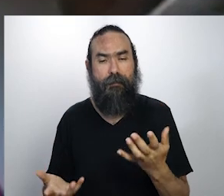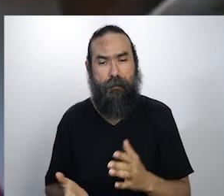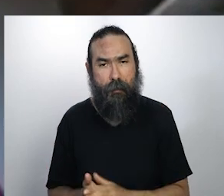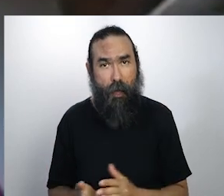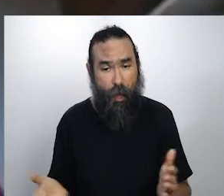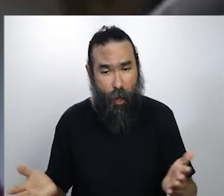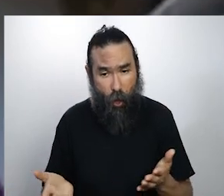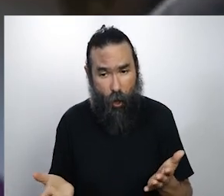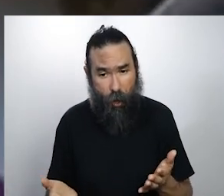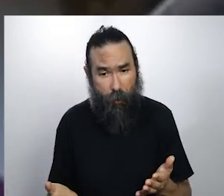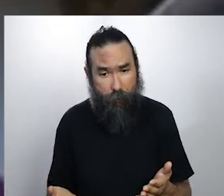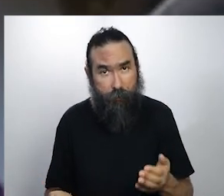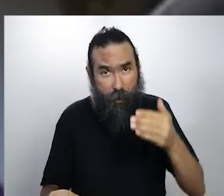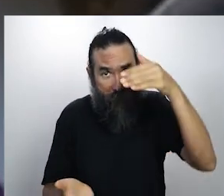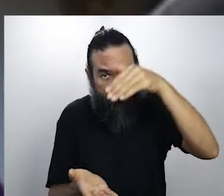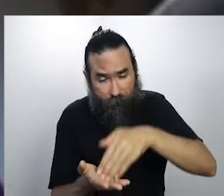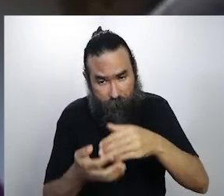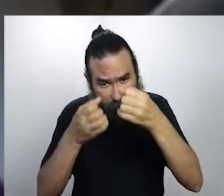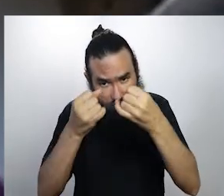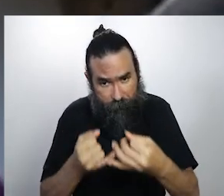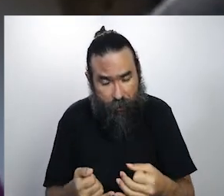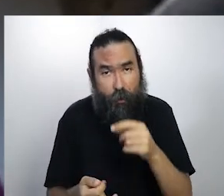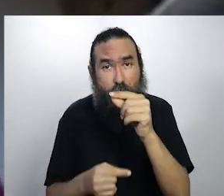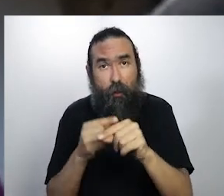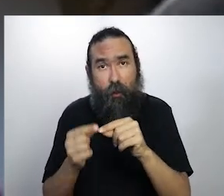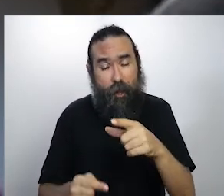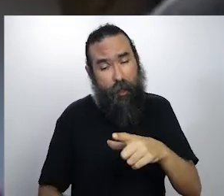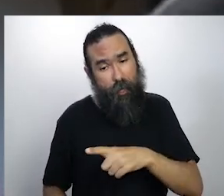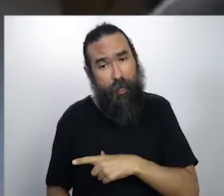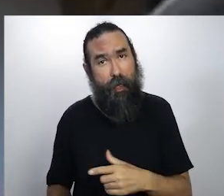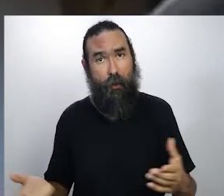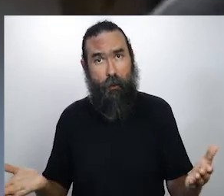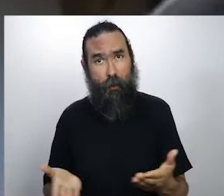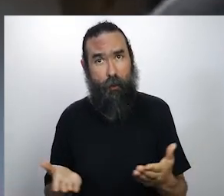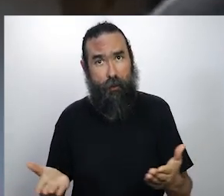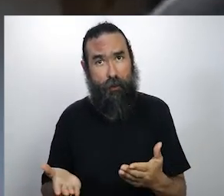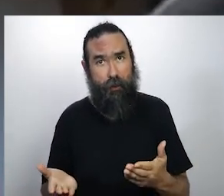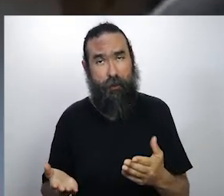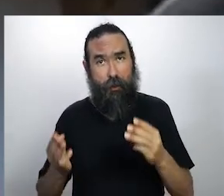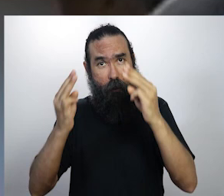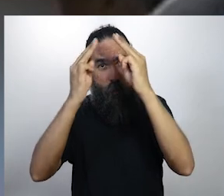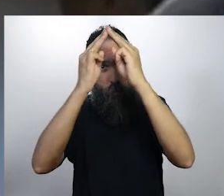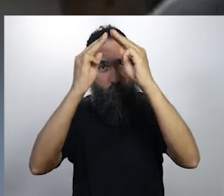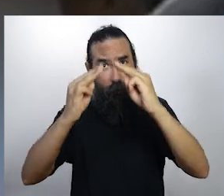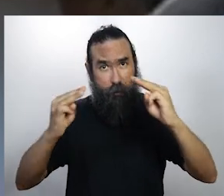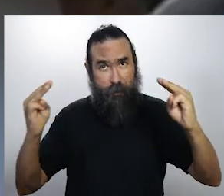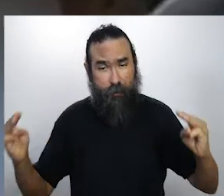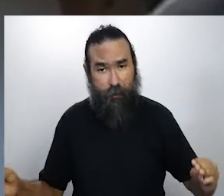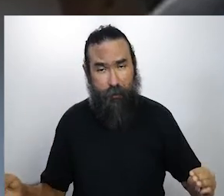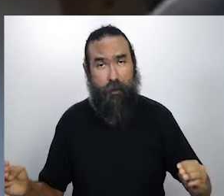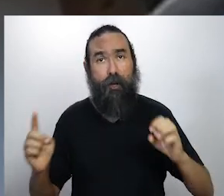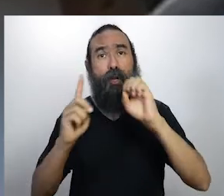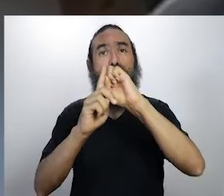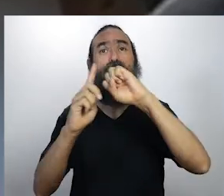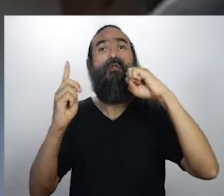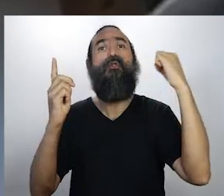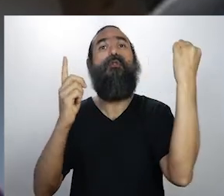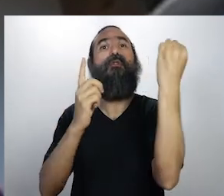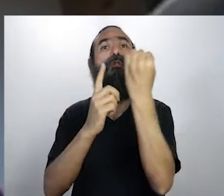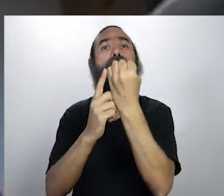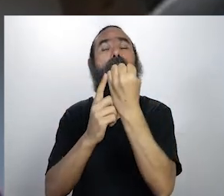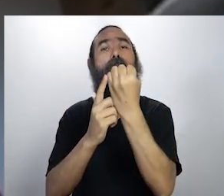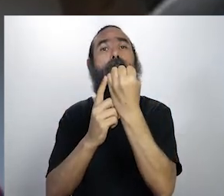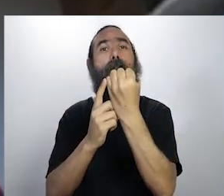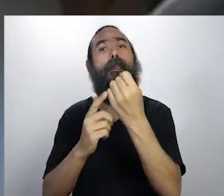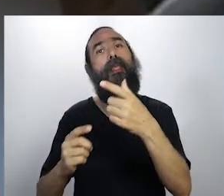para finalizar, eu acho que existem hoje, dentro da chamada museologia social, né? E o